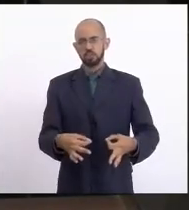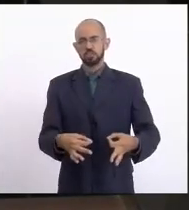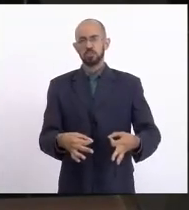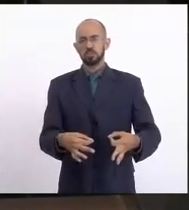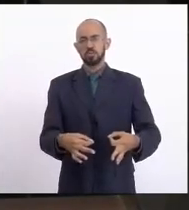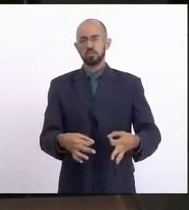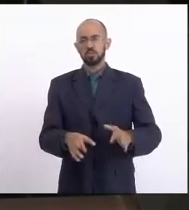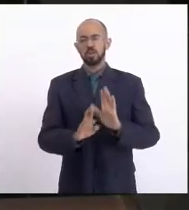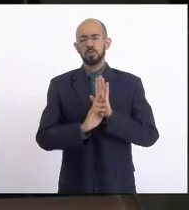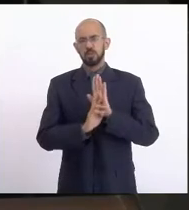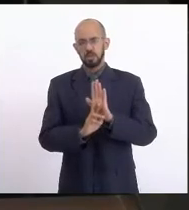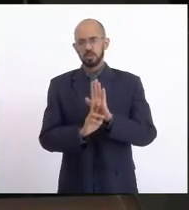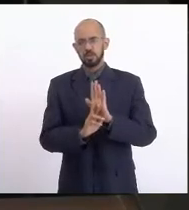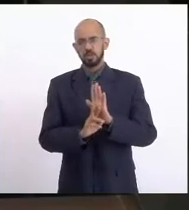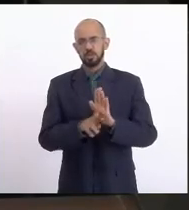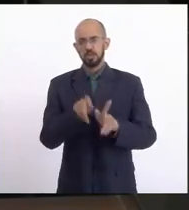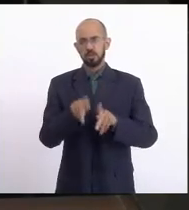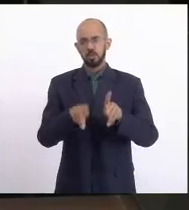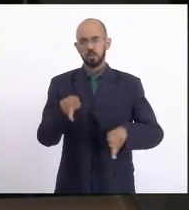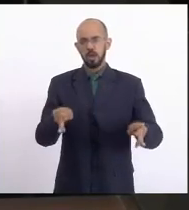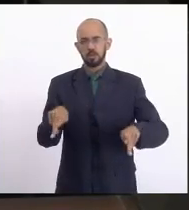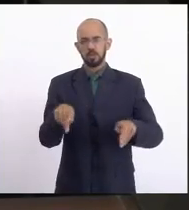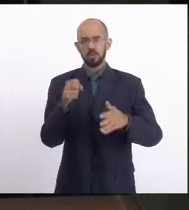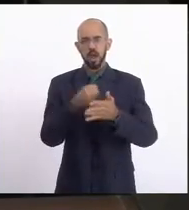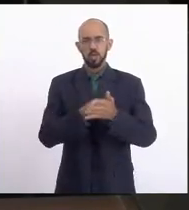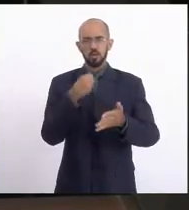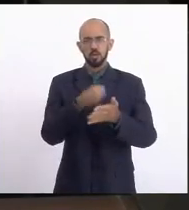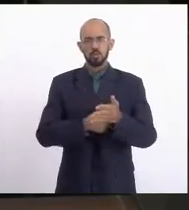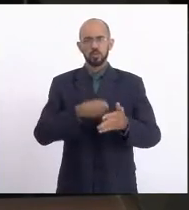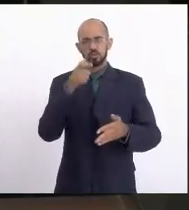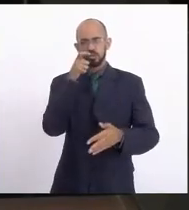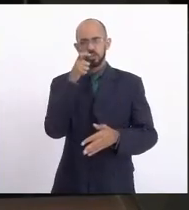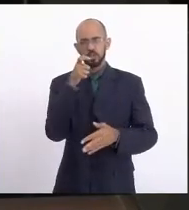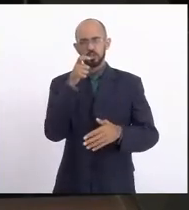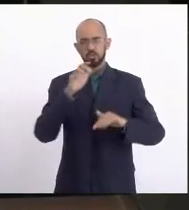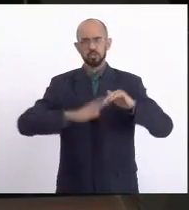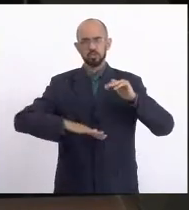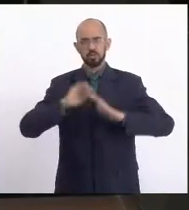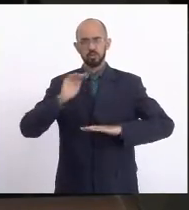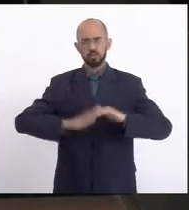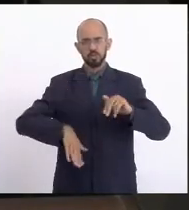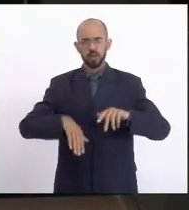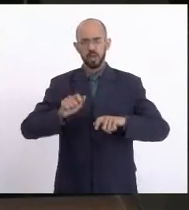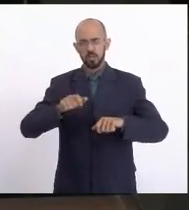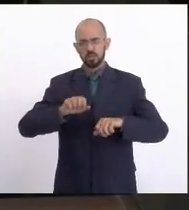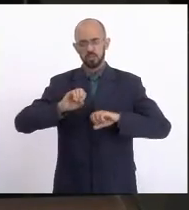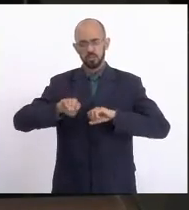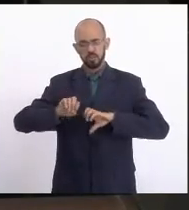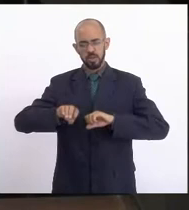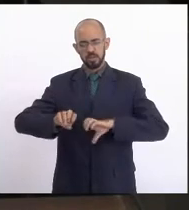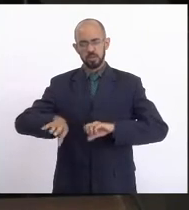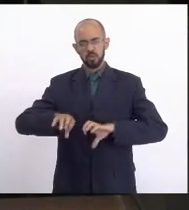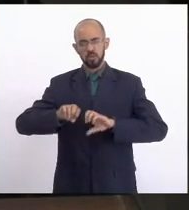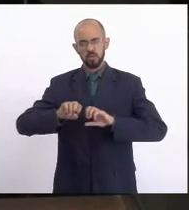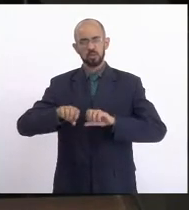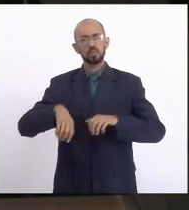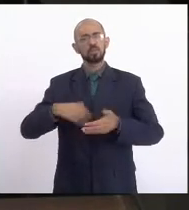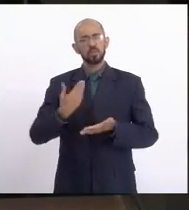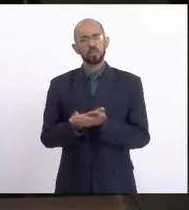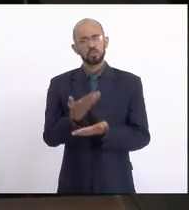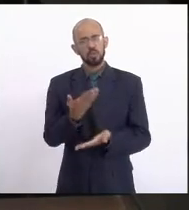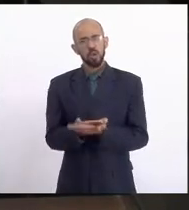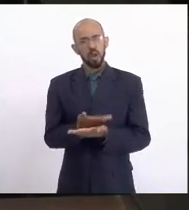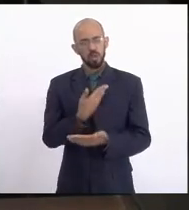do povo na luta em defesa de interesses dos profissionais da educação de São Gonçalo, da educação pública municipal, da escola pública de